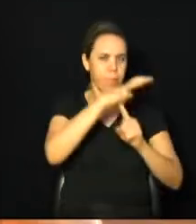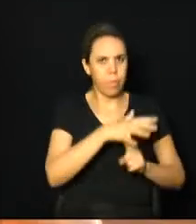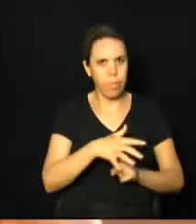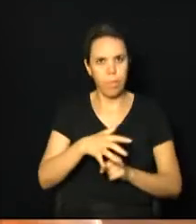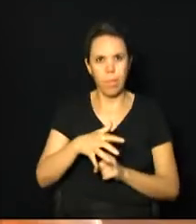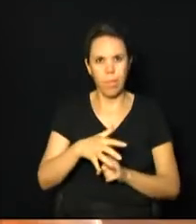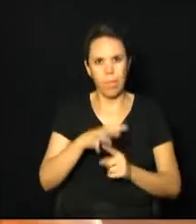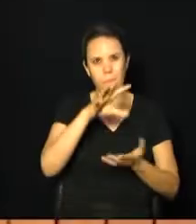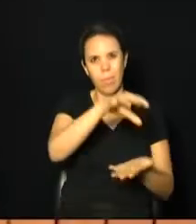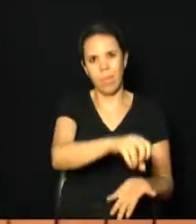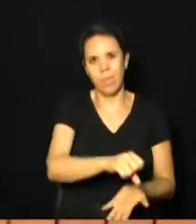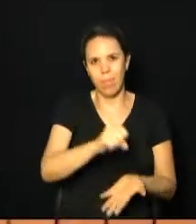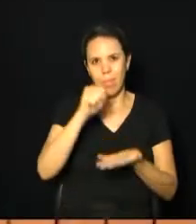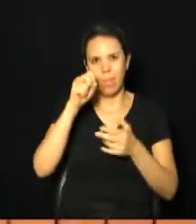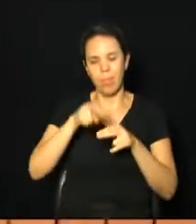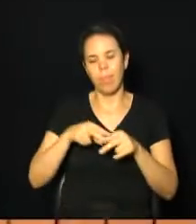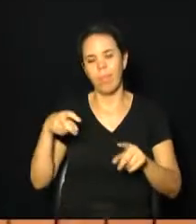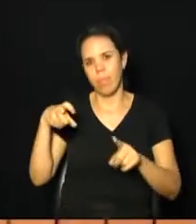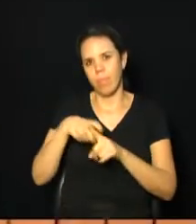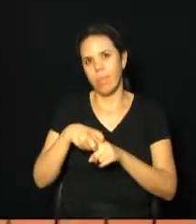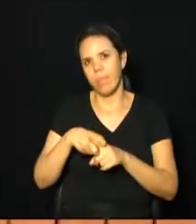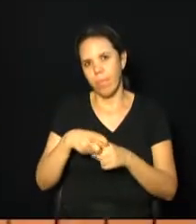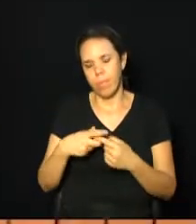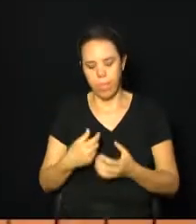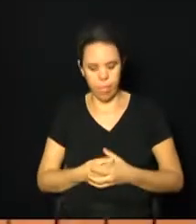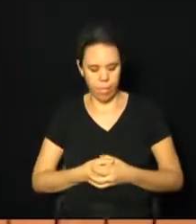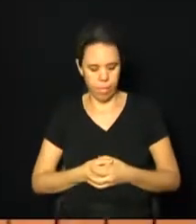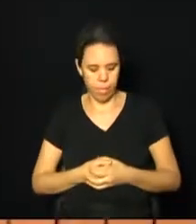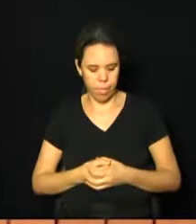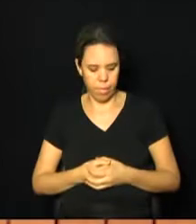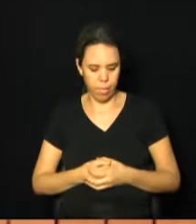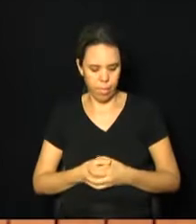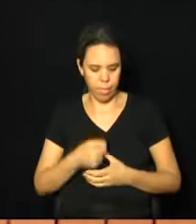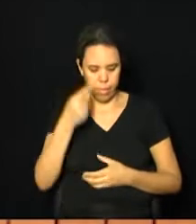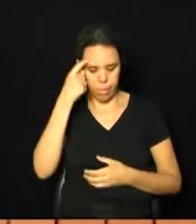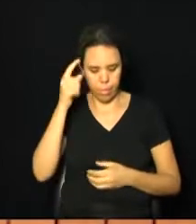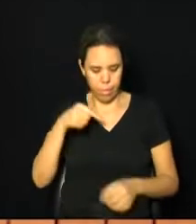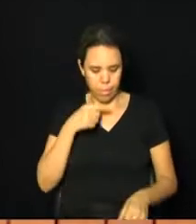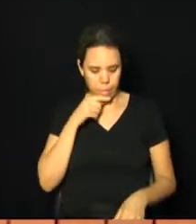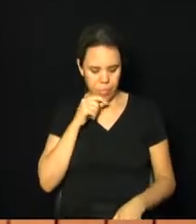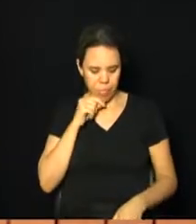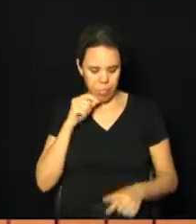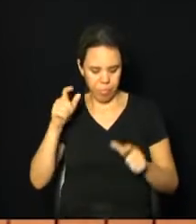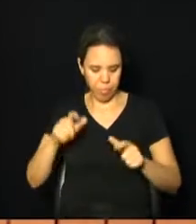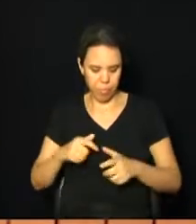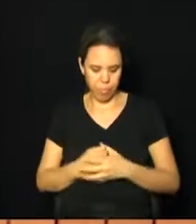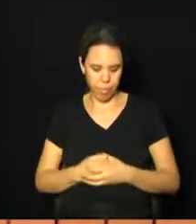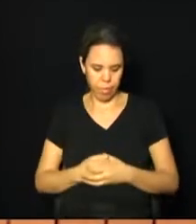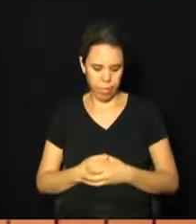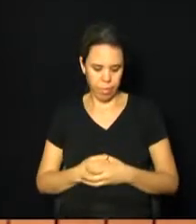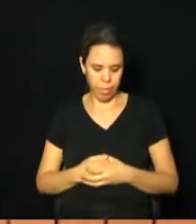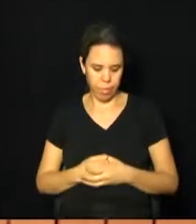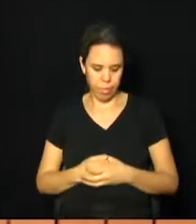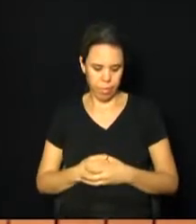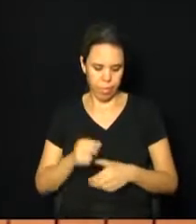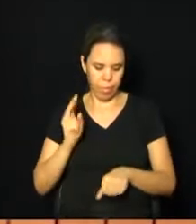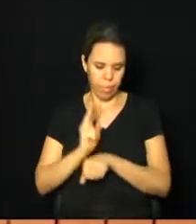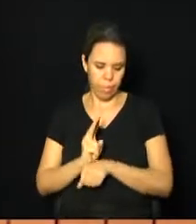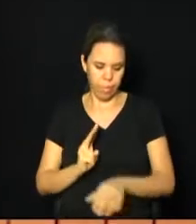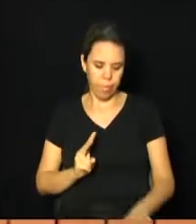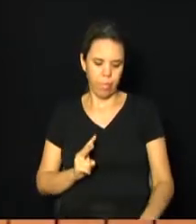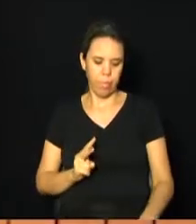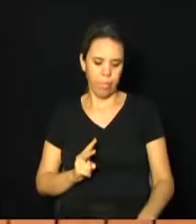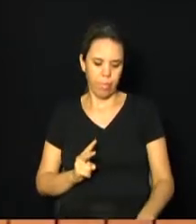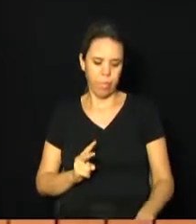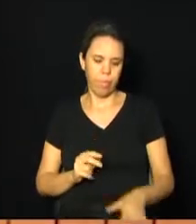para buscar por conta dos acidentes. Então, pensar, né, quando ele está numa área de preservação